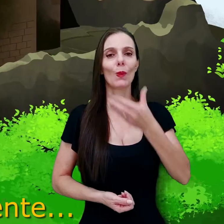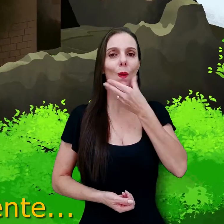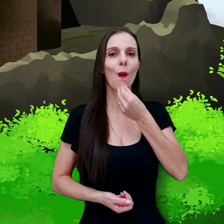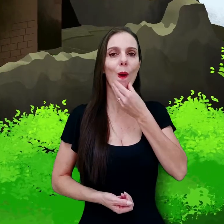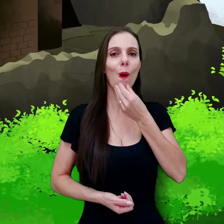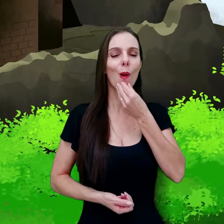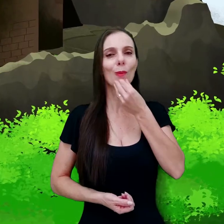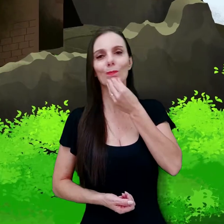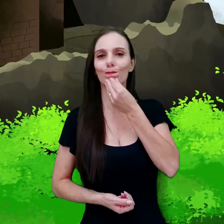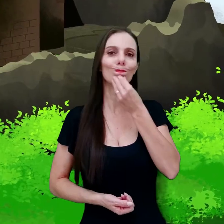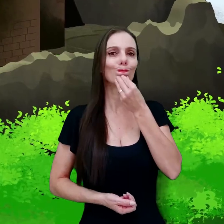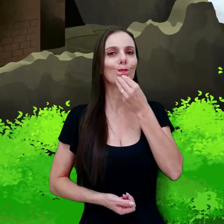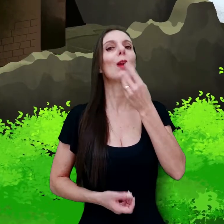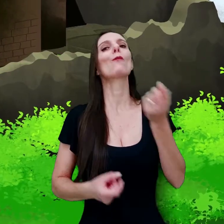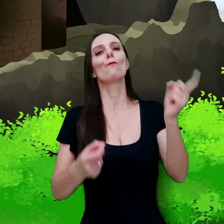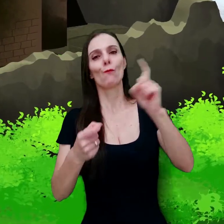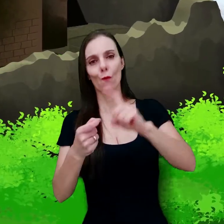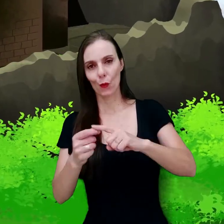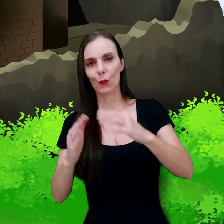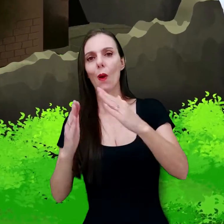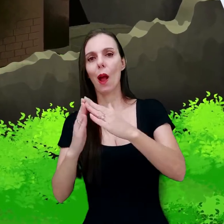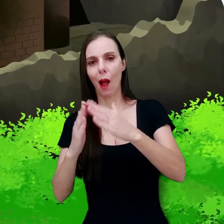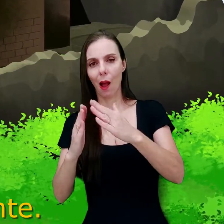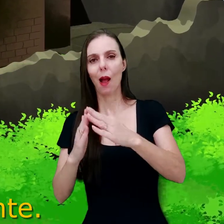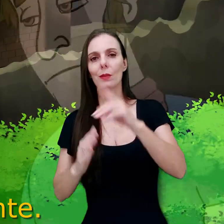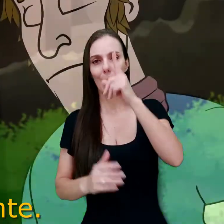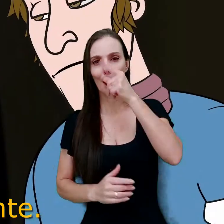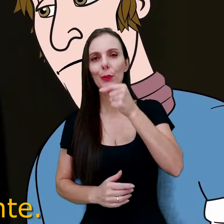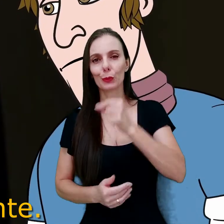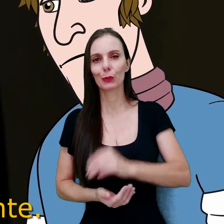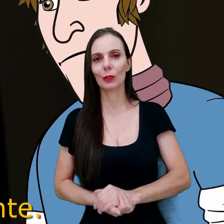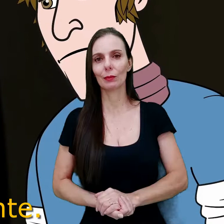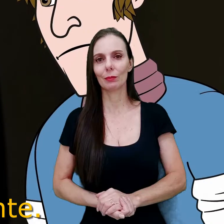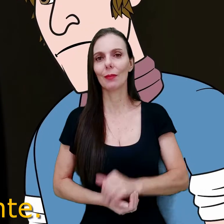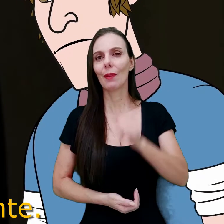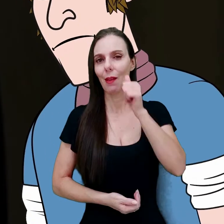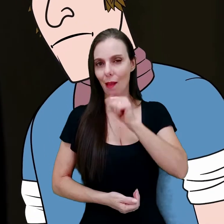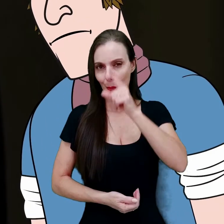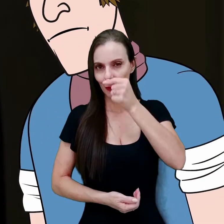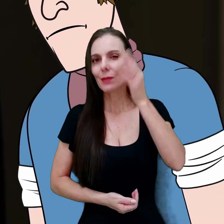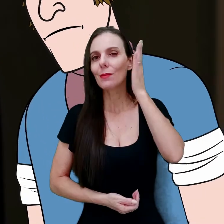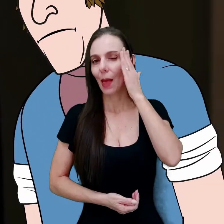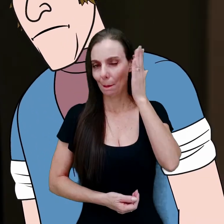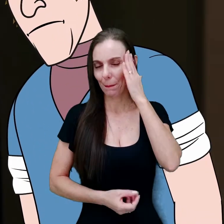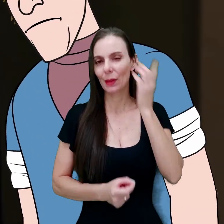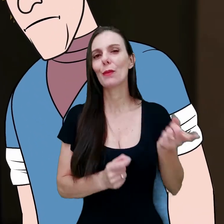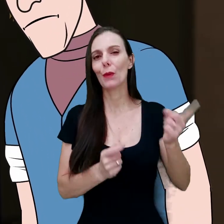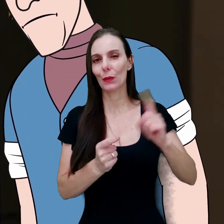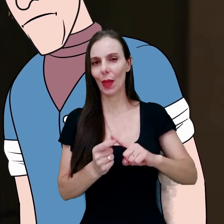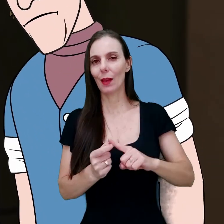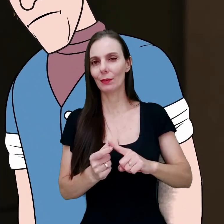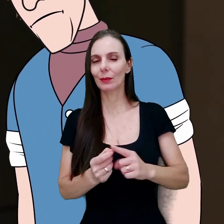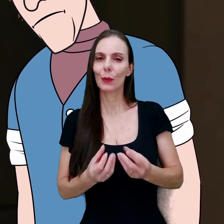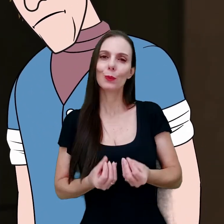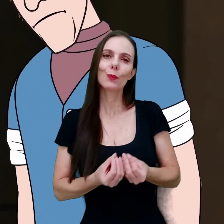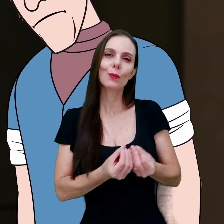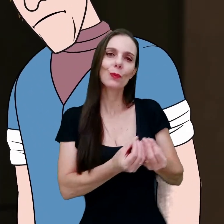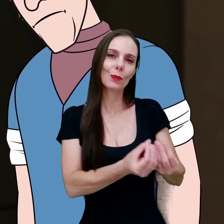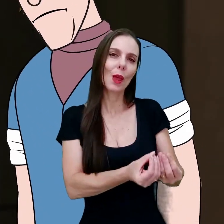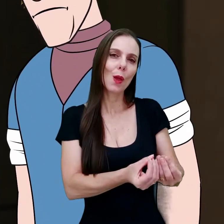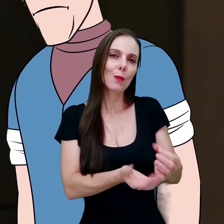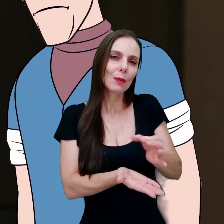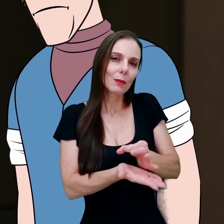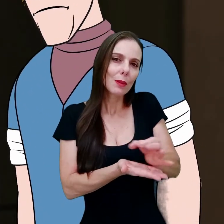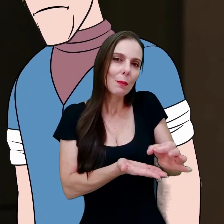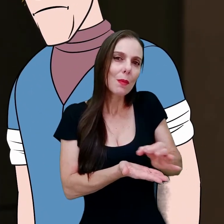doente. Sem ter outra escolha, o marido então foi até a bruxa novamente. A bruxa sabia que ele iria voltar. E então